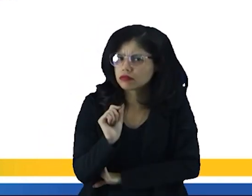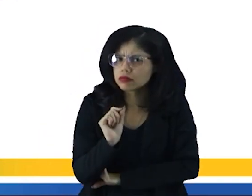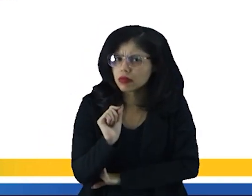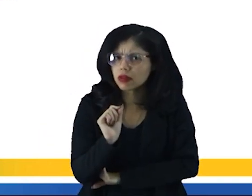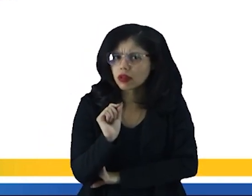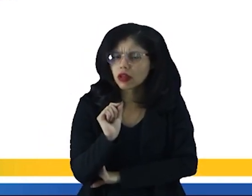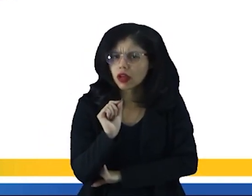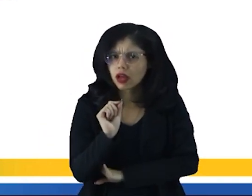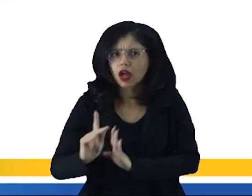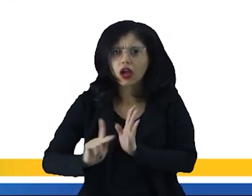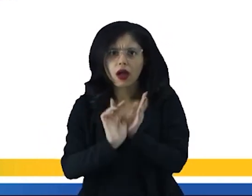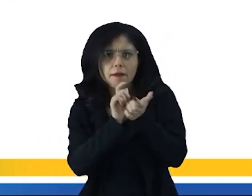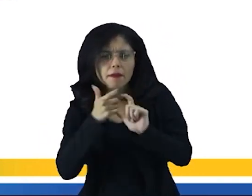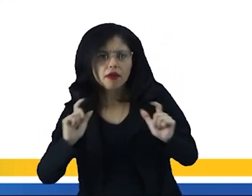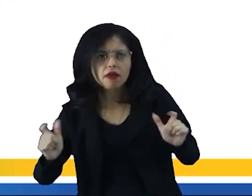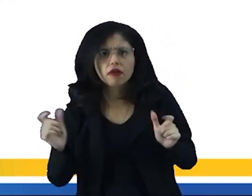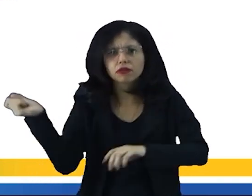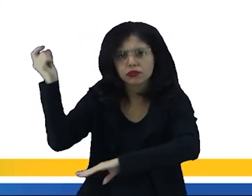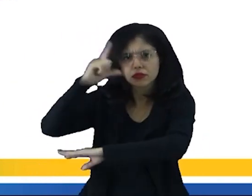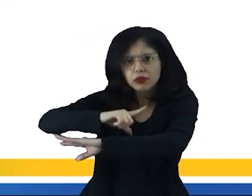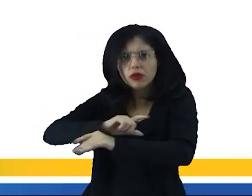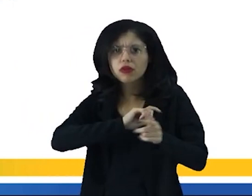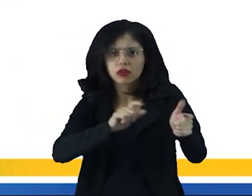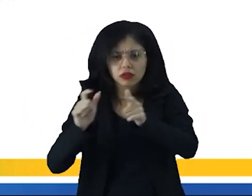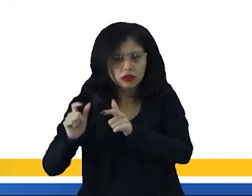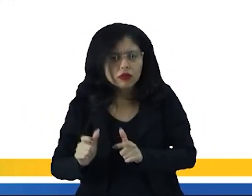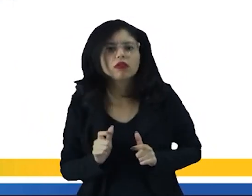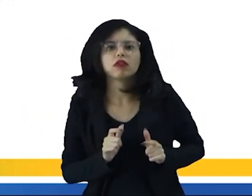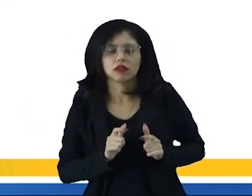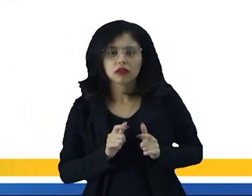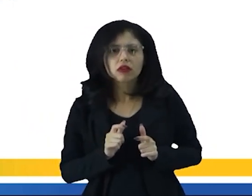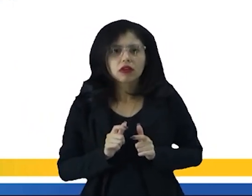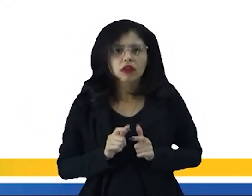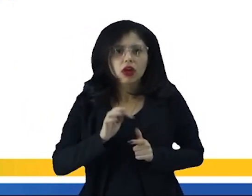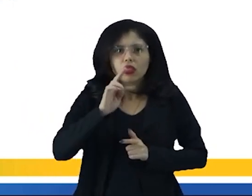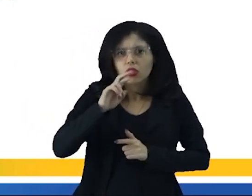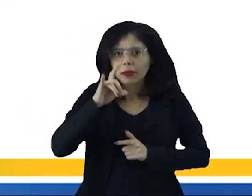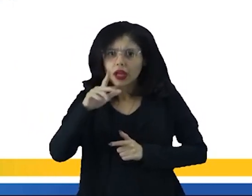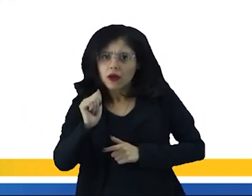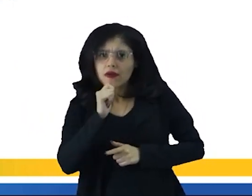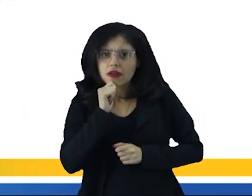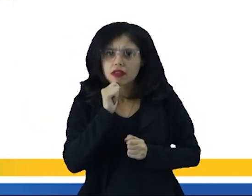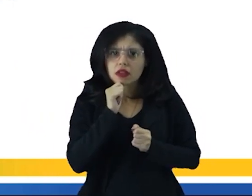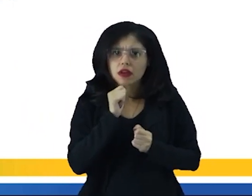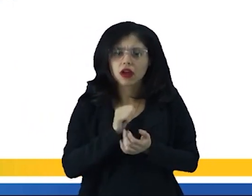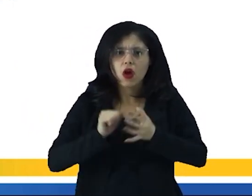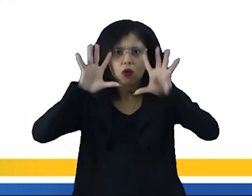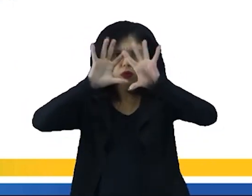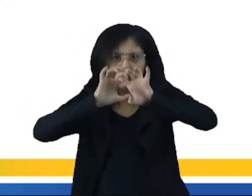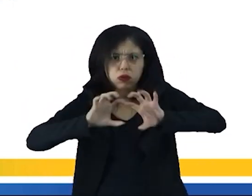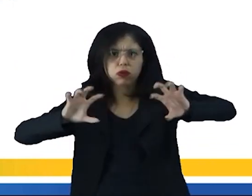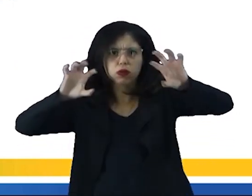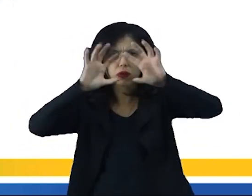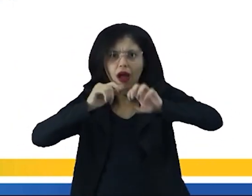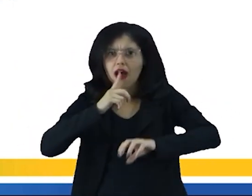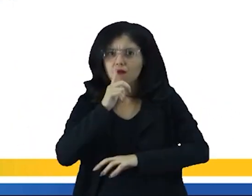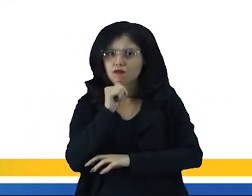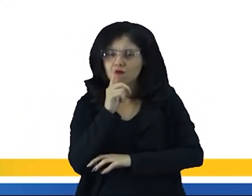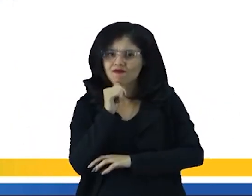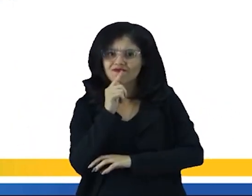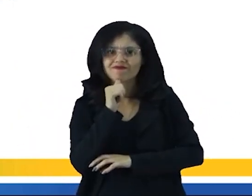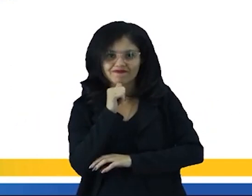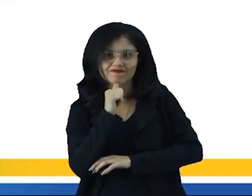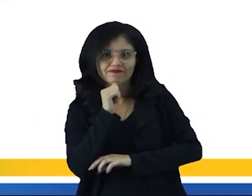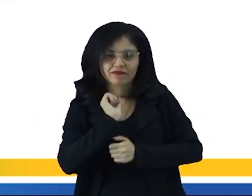a incidência maior de sol nessa zona tropical faz com que evapore mais água, ocorra